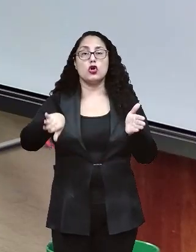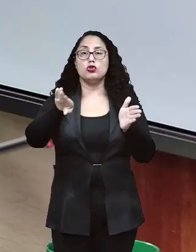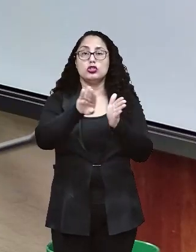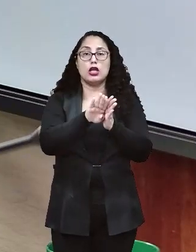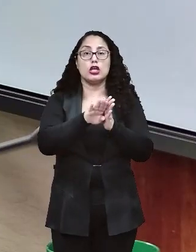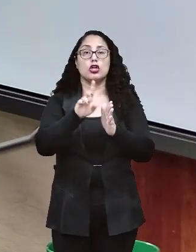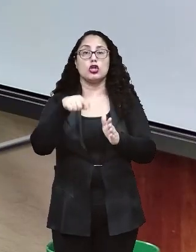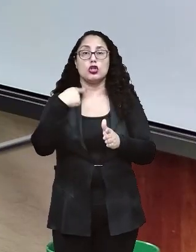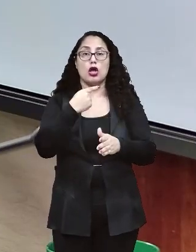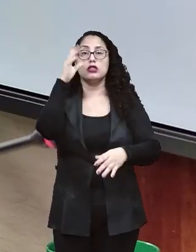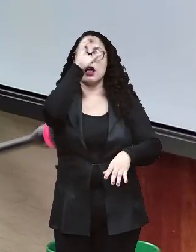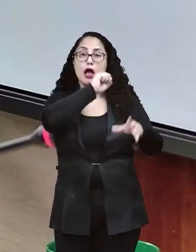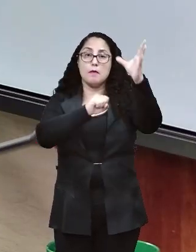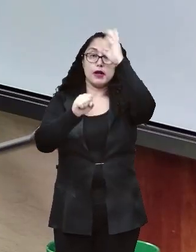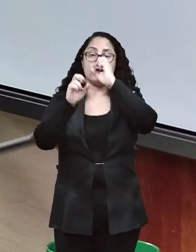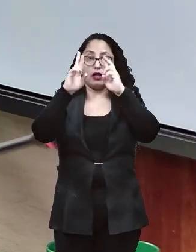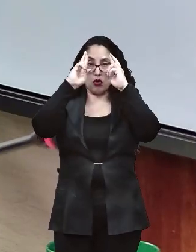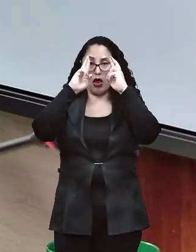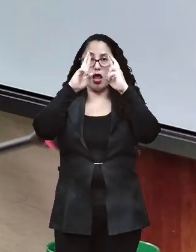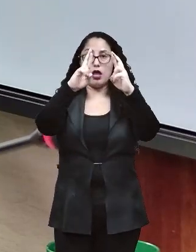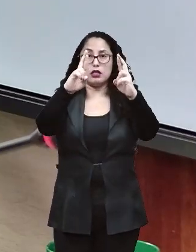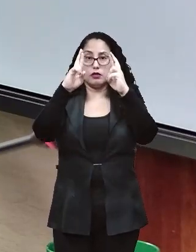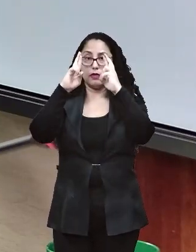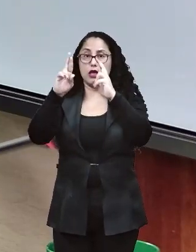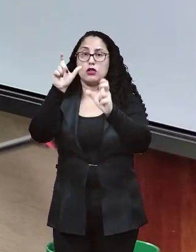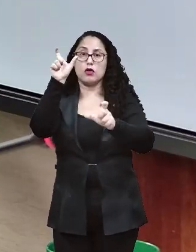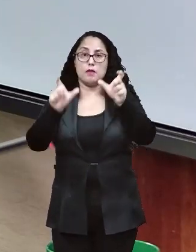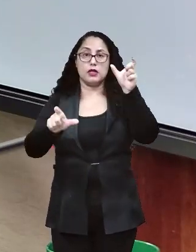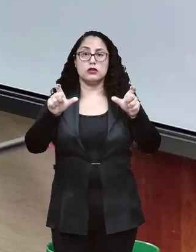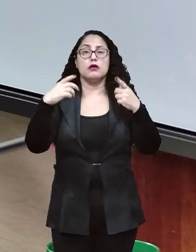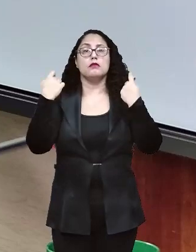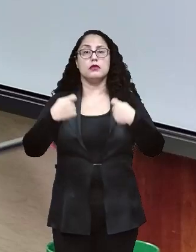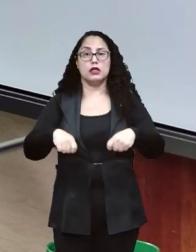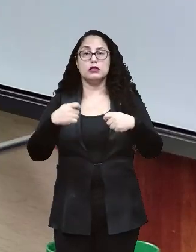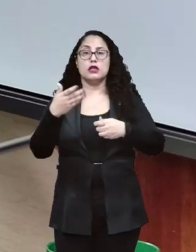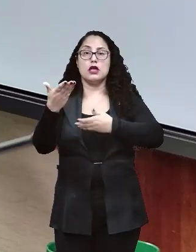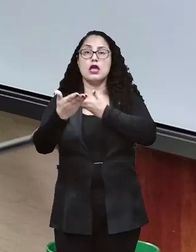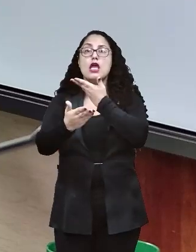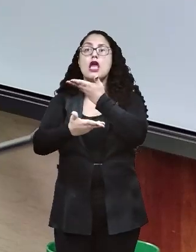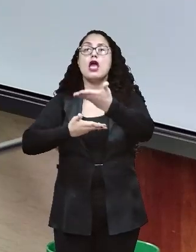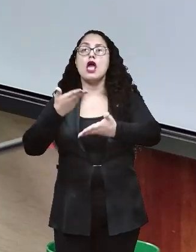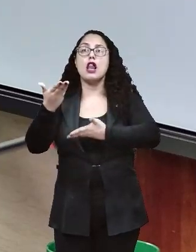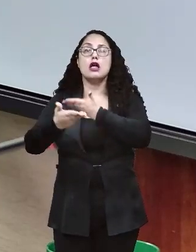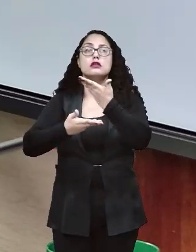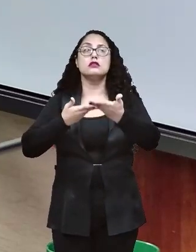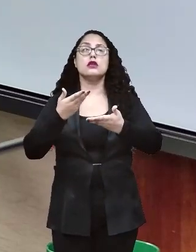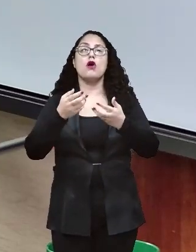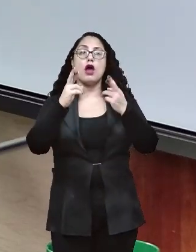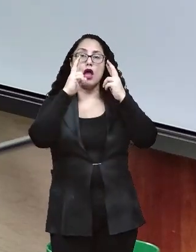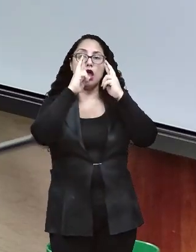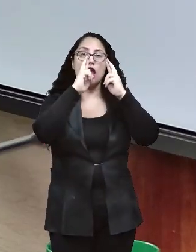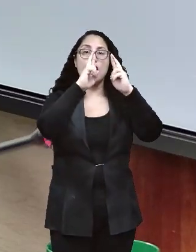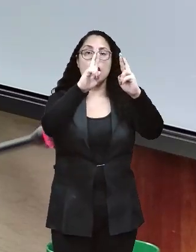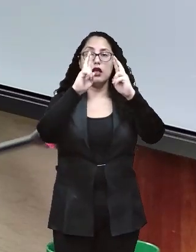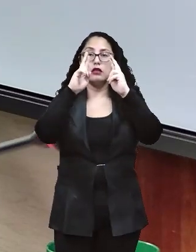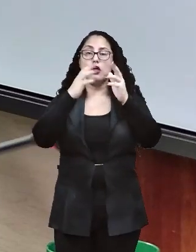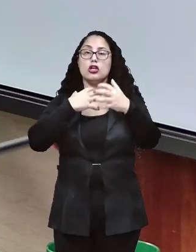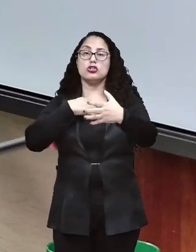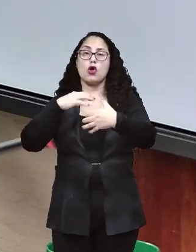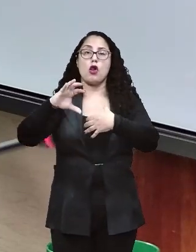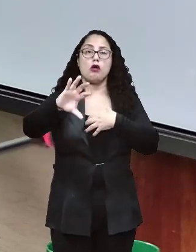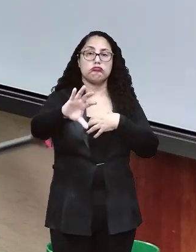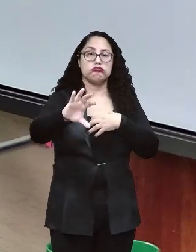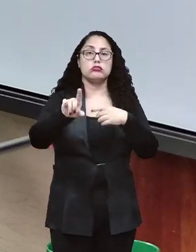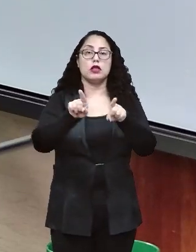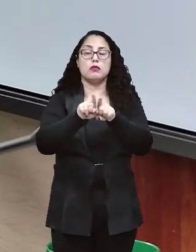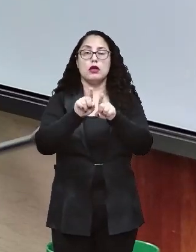a gente aprenda esse respeito, né, que enquanto pessoas, o que a gente precisa ter com relação às pessoas idosas é o respeito, é de se colocar no lugar dele,